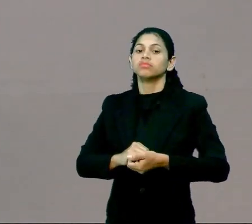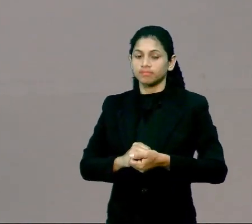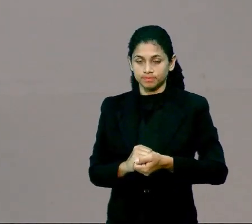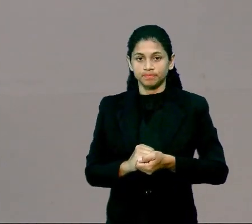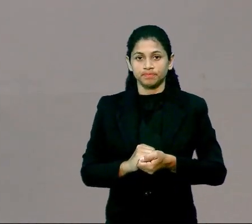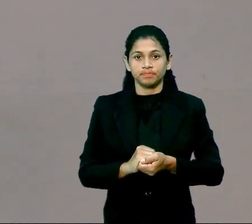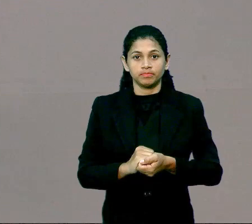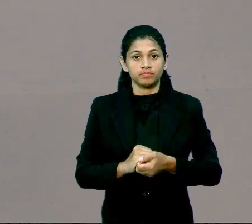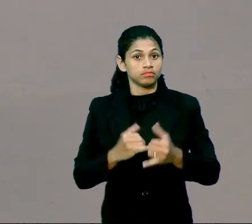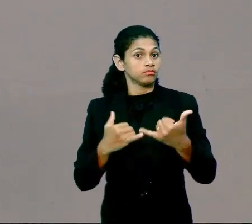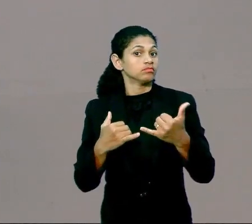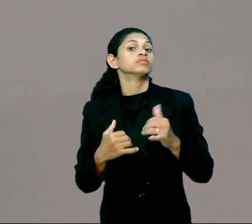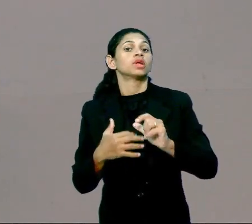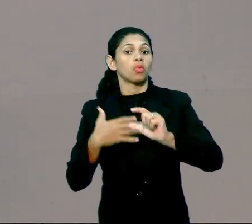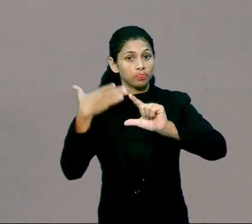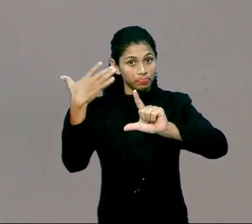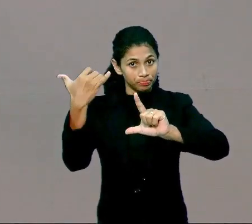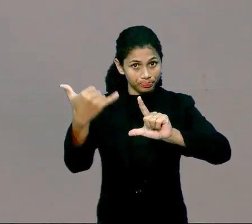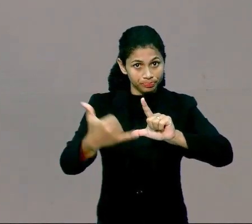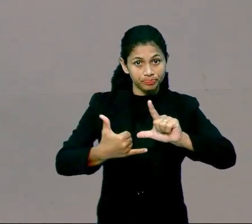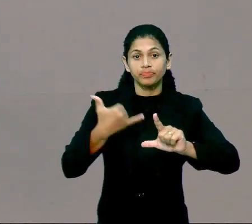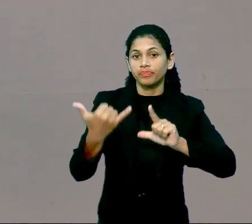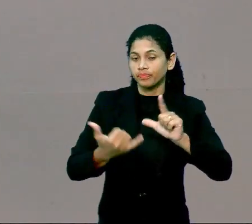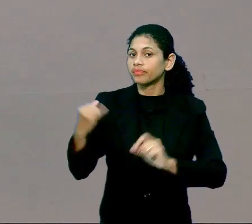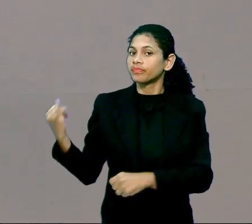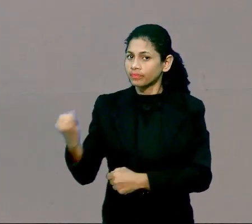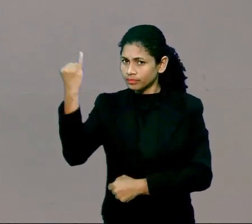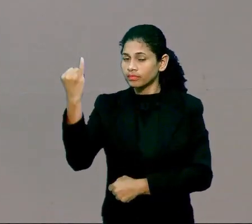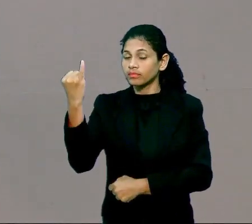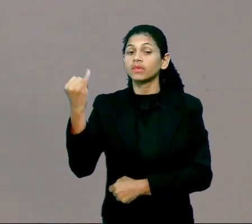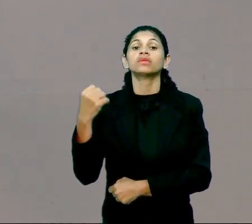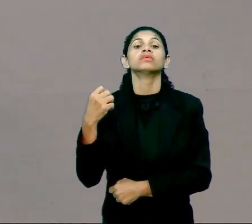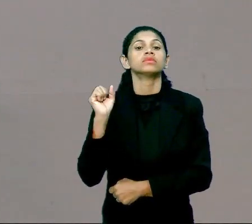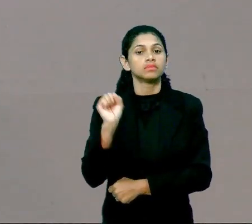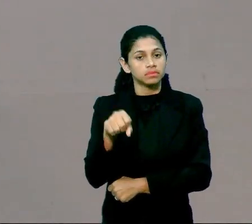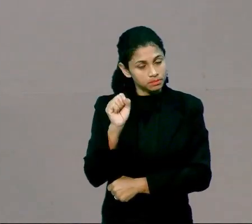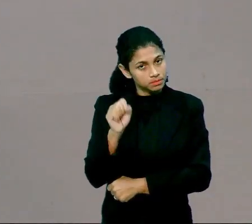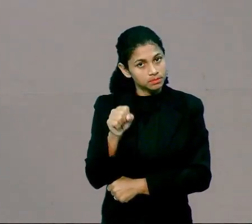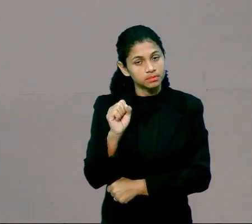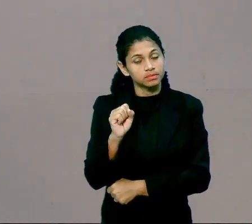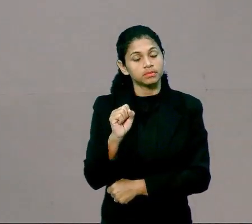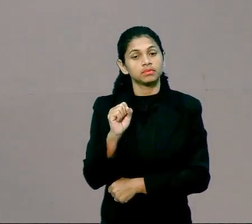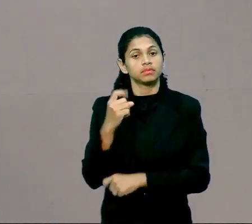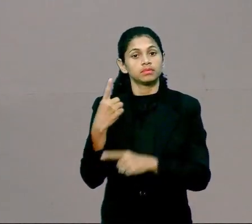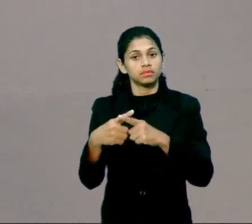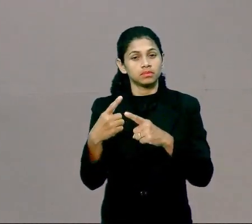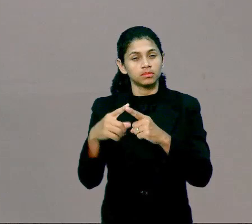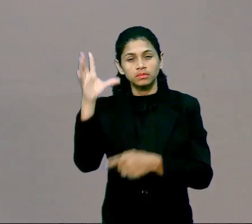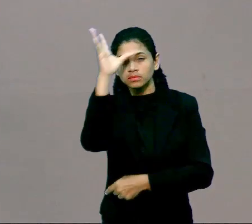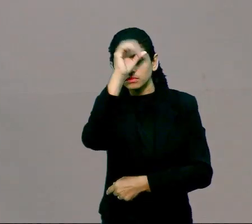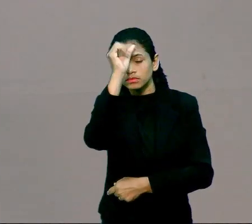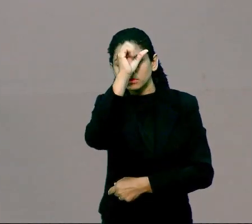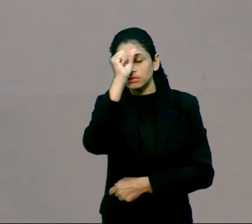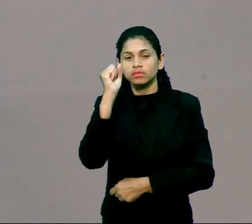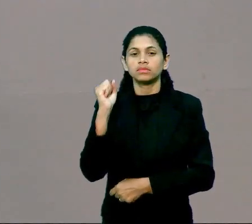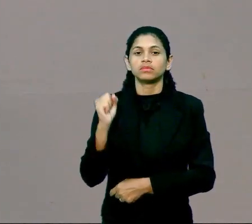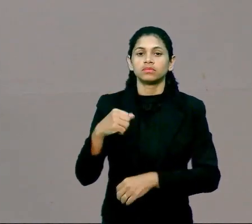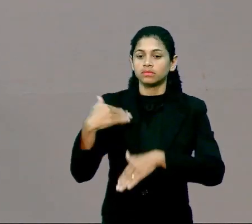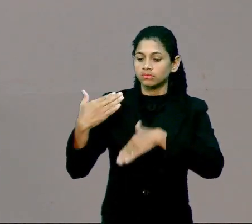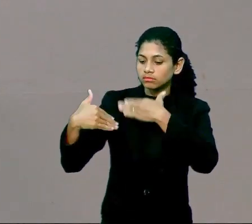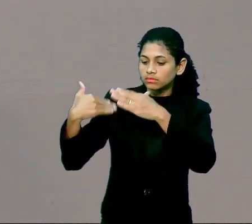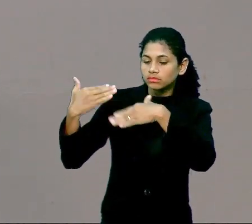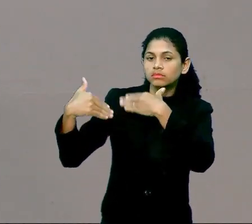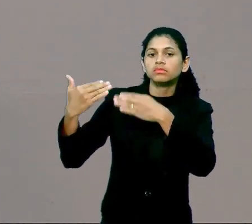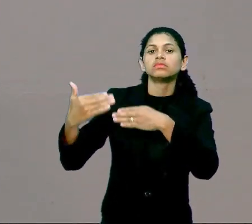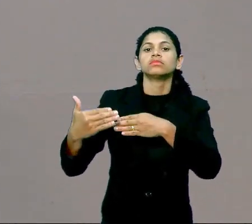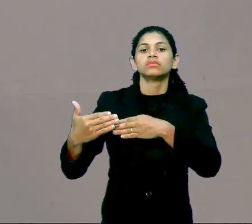descontraída. Ludicidade é importante? Claro que é importante, porque brincando a gente aprende e vai desenvolvendo, e você já está conseguindo absorver,